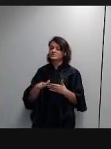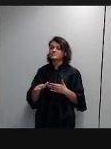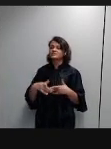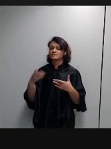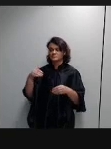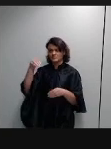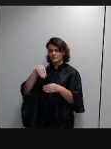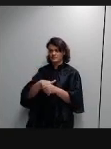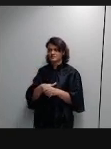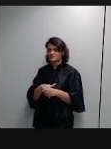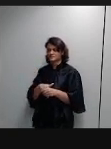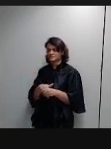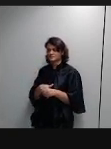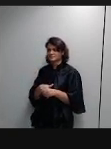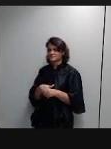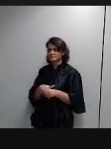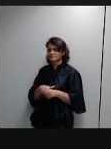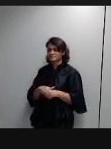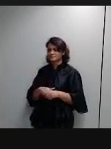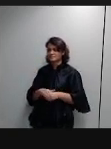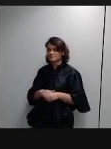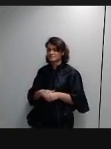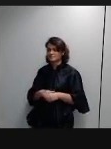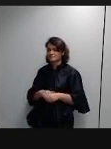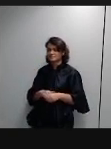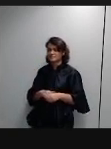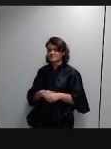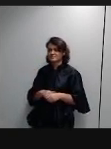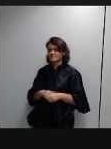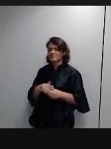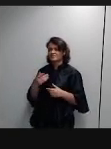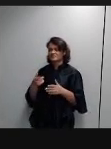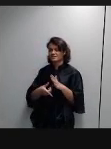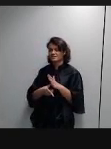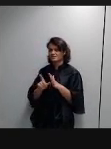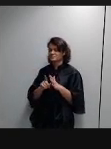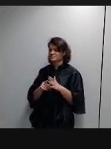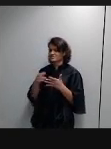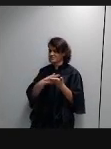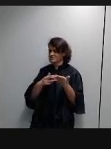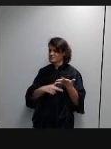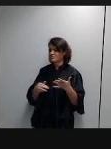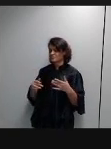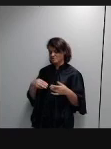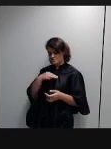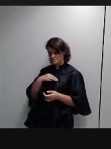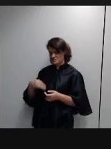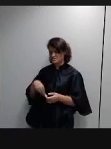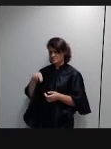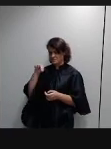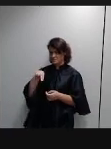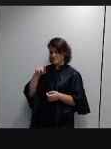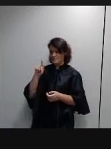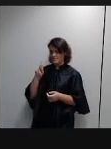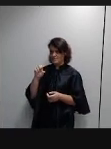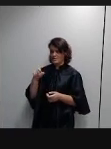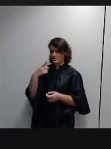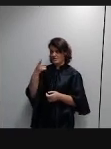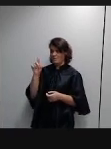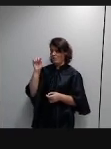do ministro Benedito também processo da relatoria do ministro Napoleão é o item 2